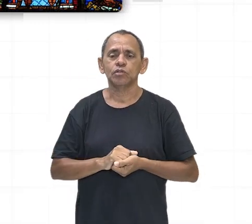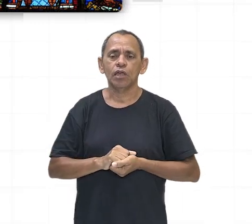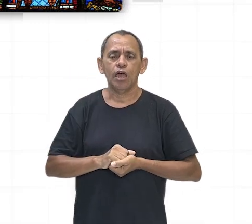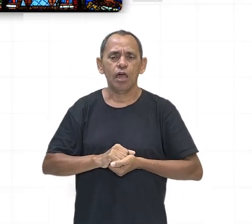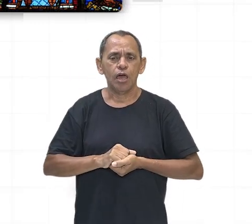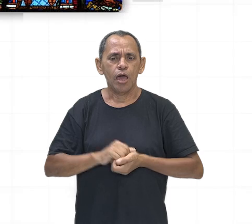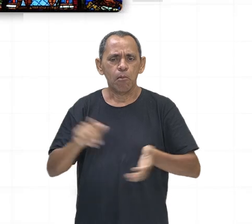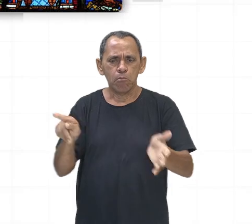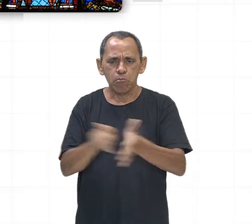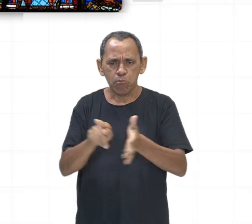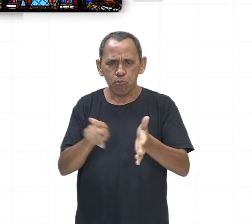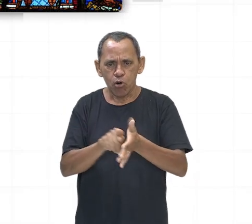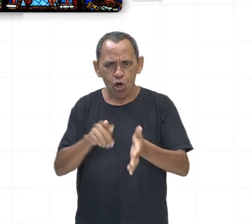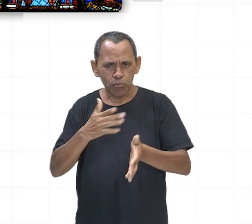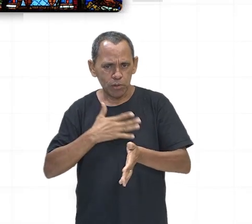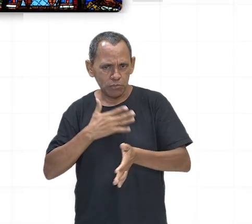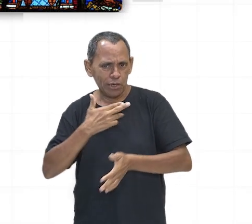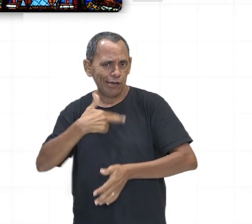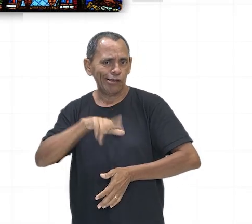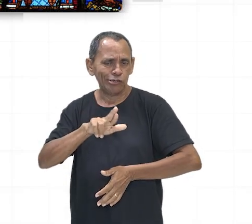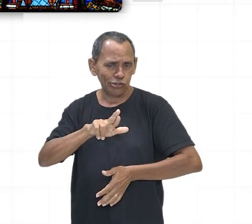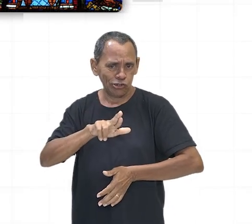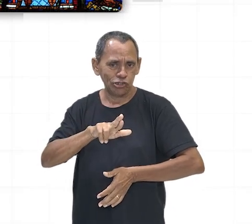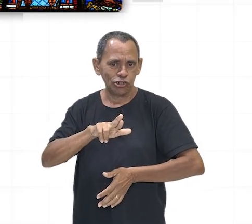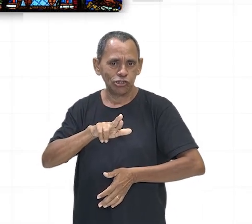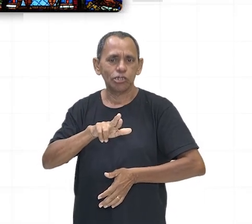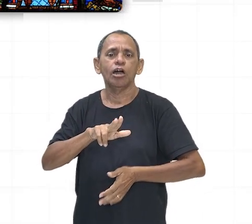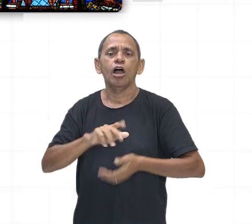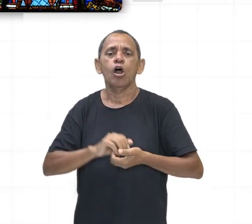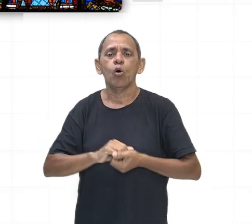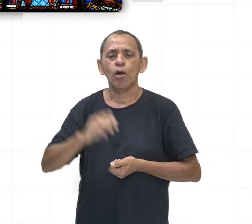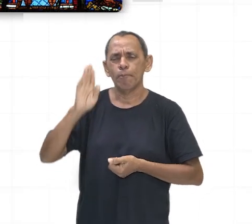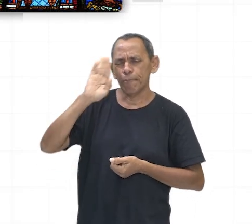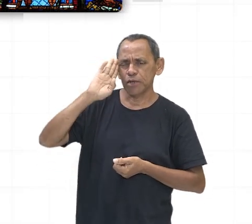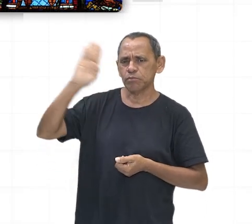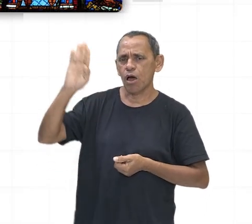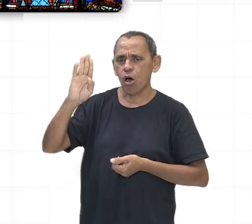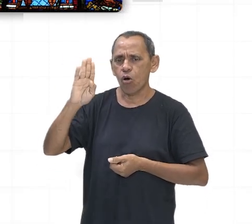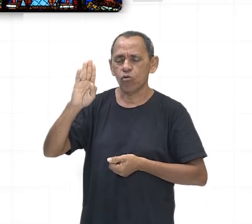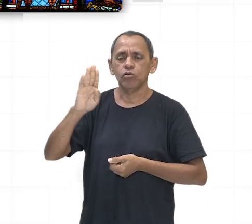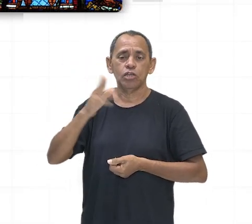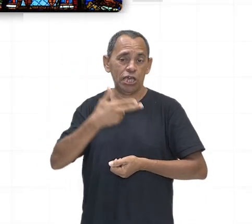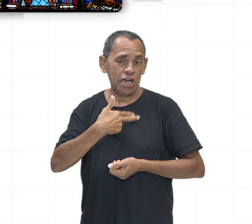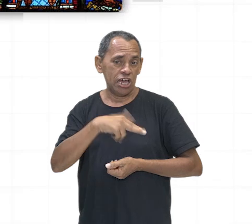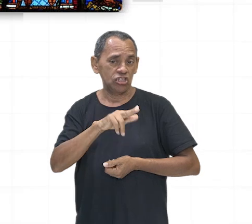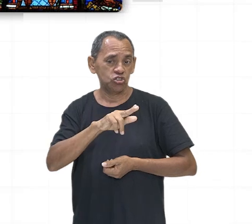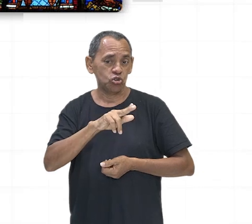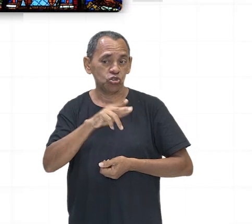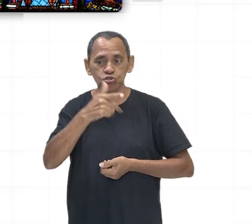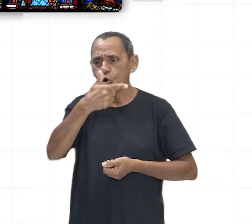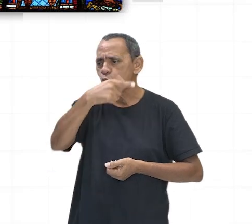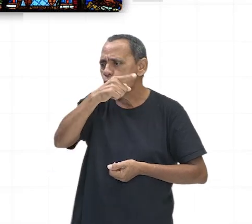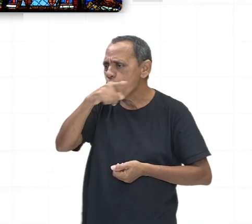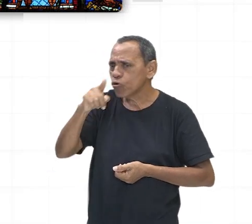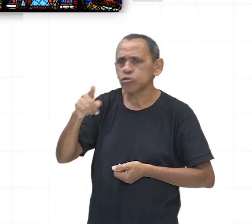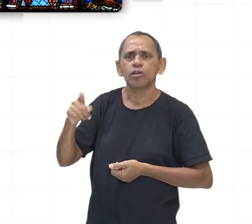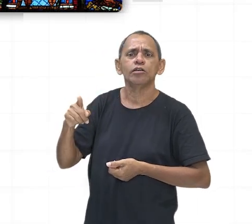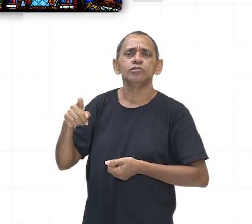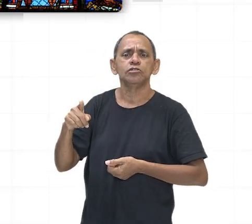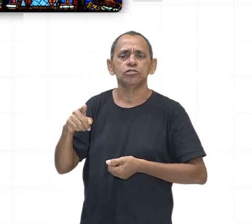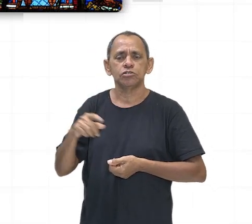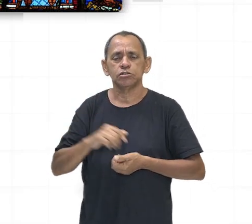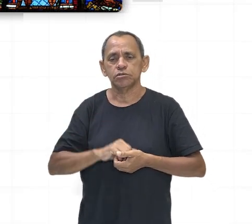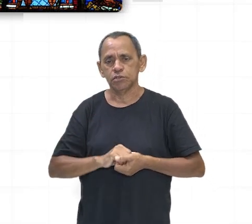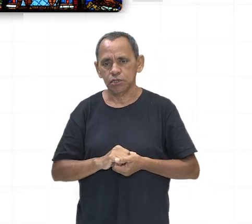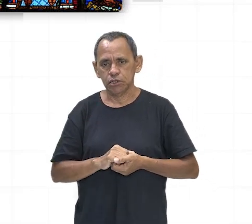religião, né? As outras religiões eu preciso, como é que eu vou dizer? Eu